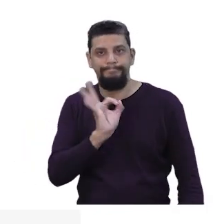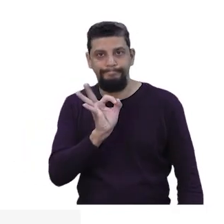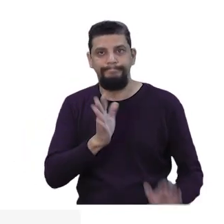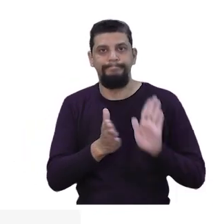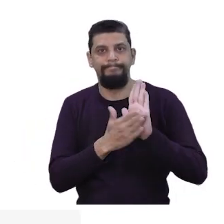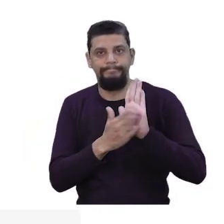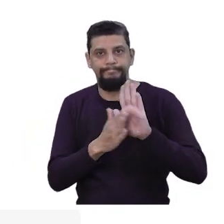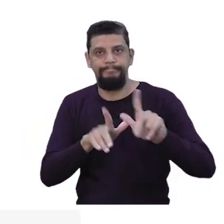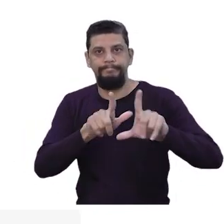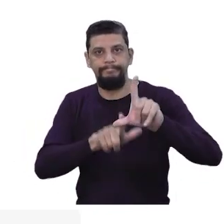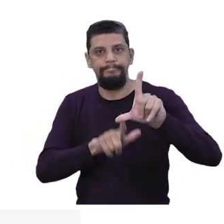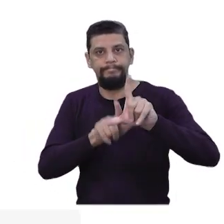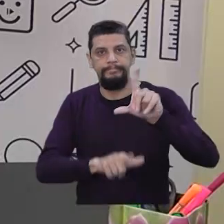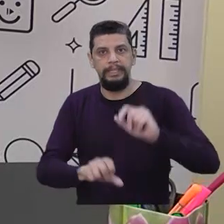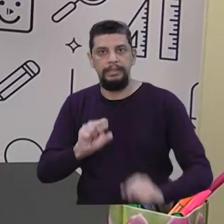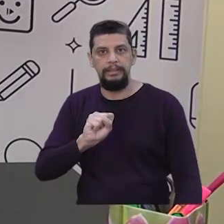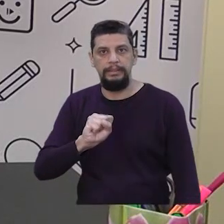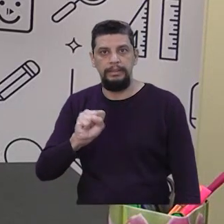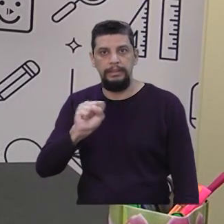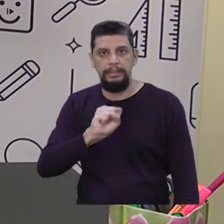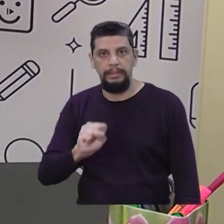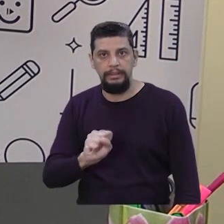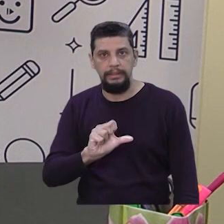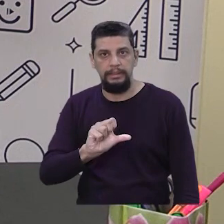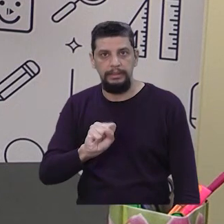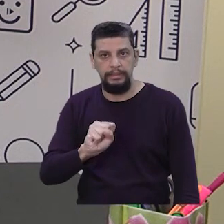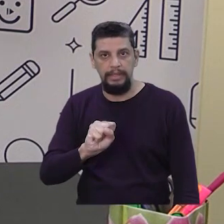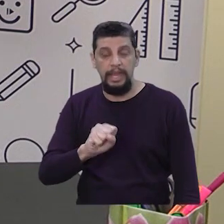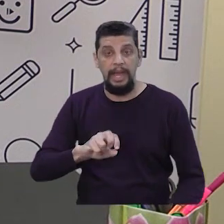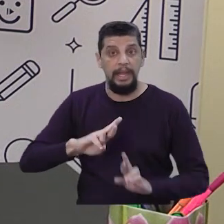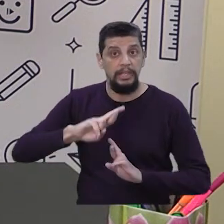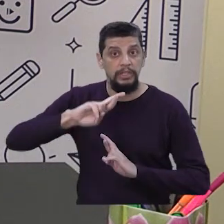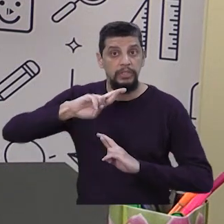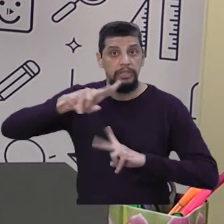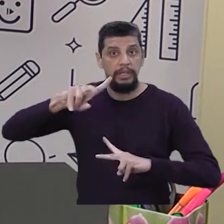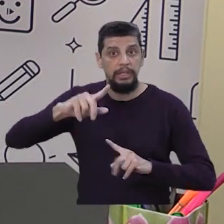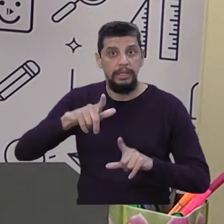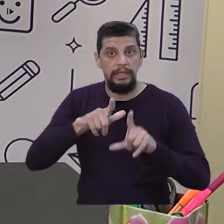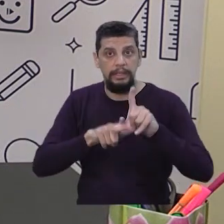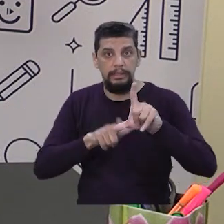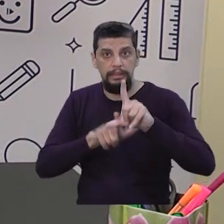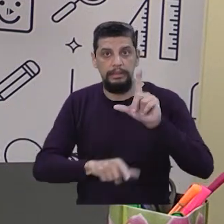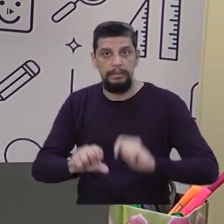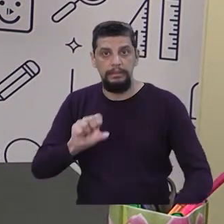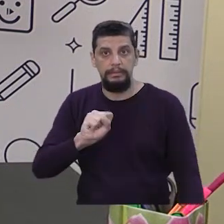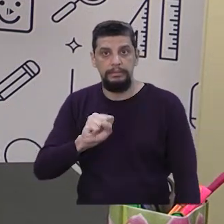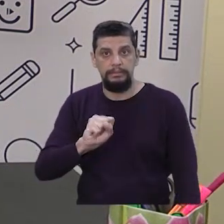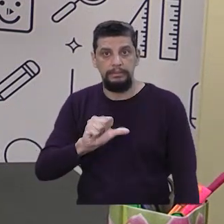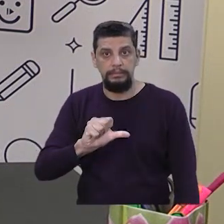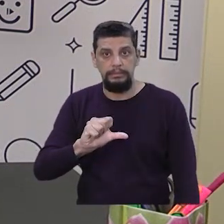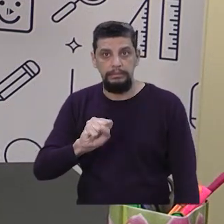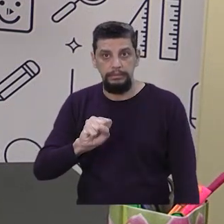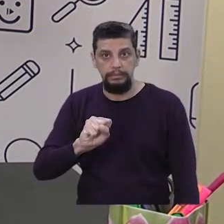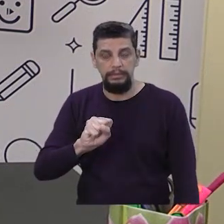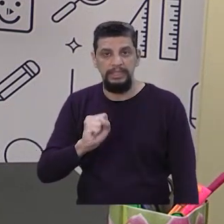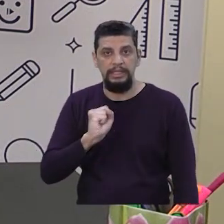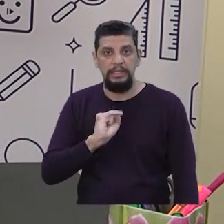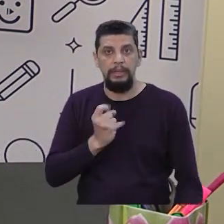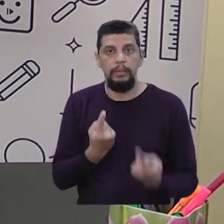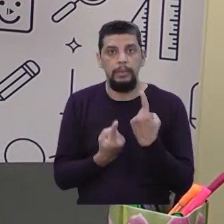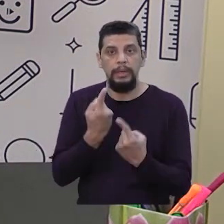S, muito bem. Agora, a diferença entre eles era a letra S. E qual é a diferença